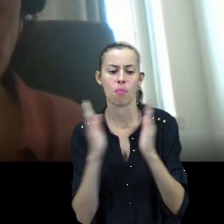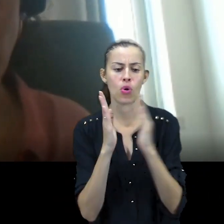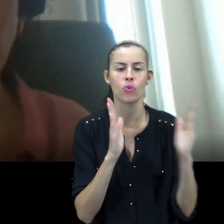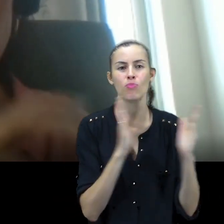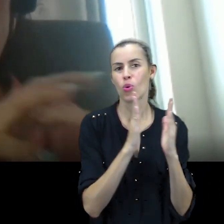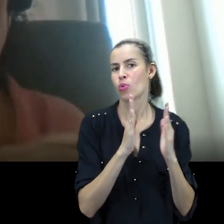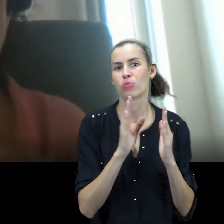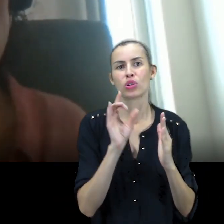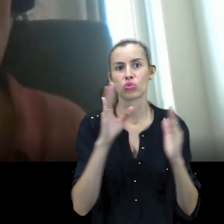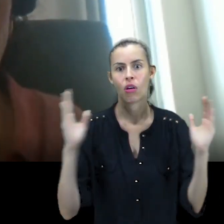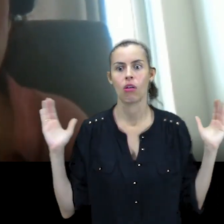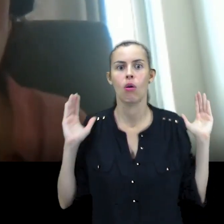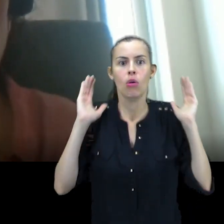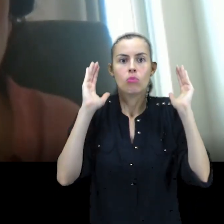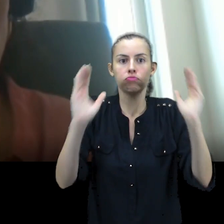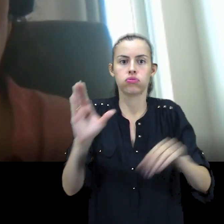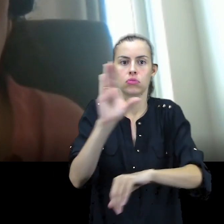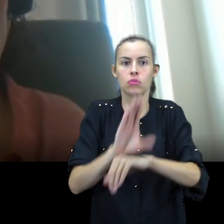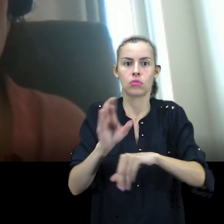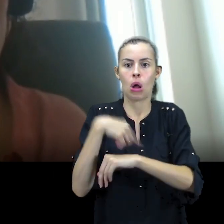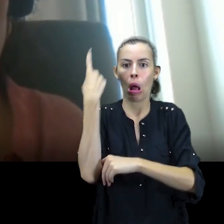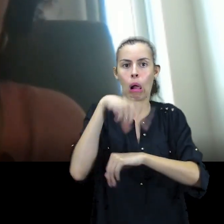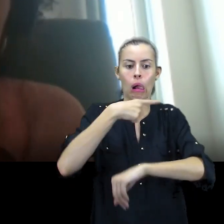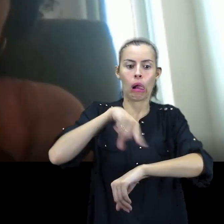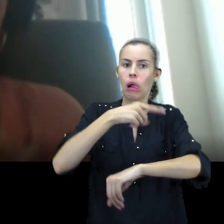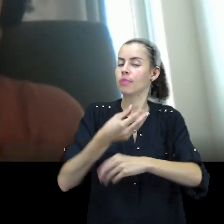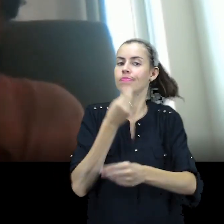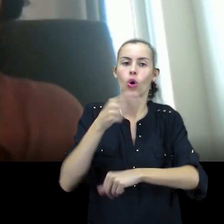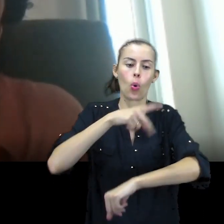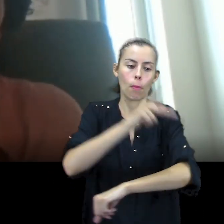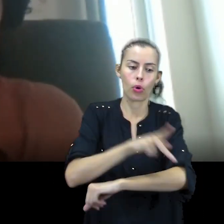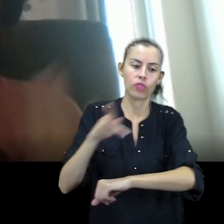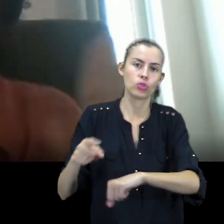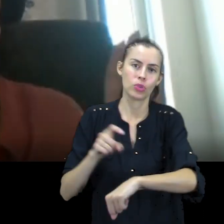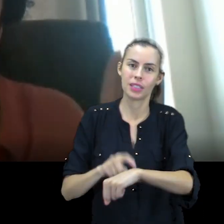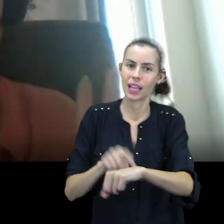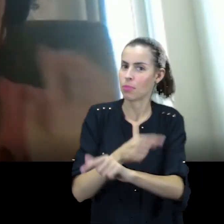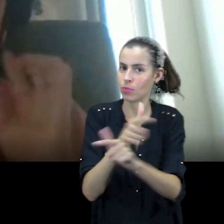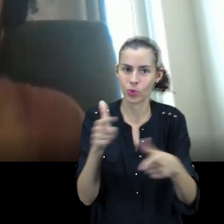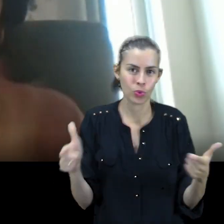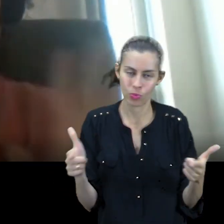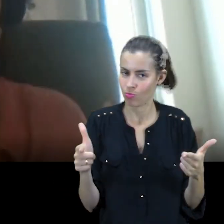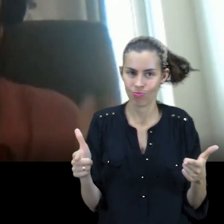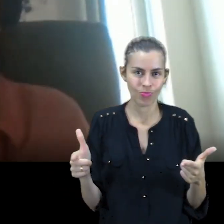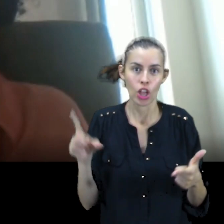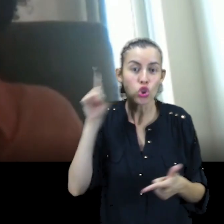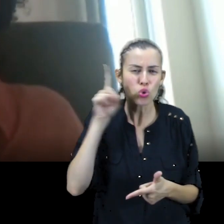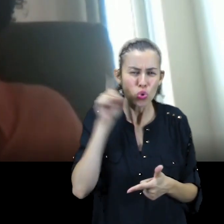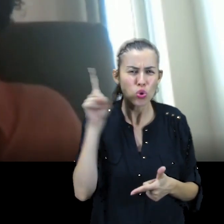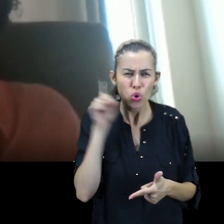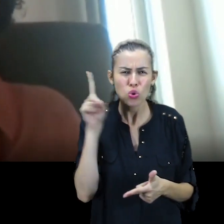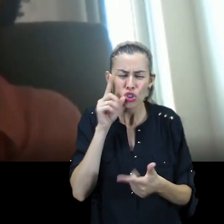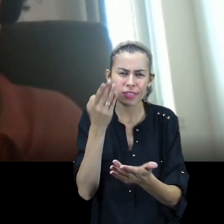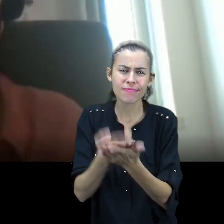uma pontual, e aí a gente consegue fazer isso de maneira mais distribuída. Algumas pessoas vão fazer todas as horas e vão ter o certificado, né, com a